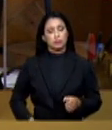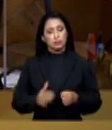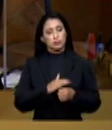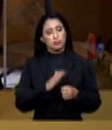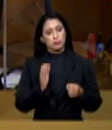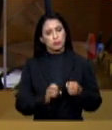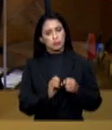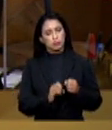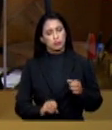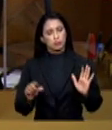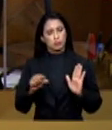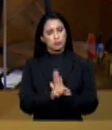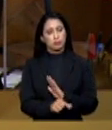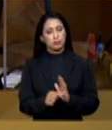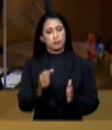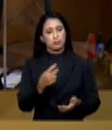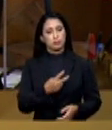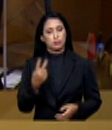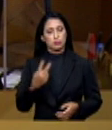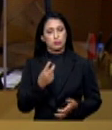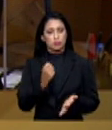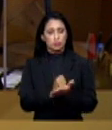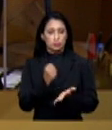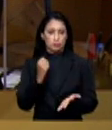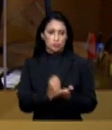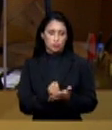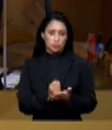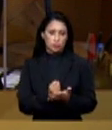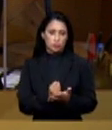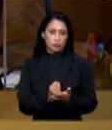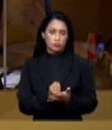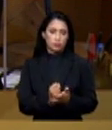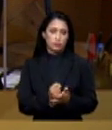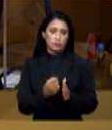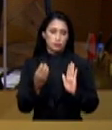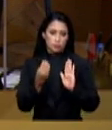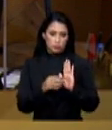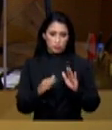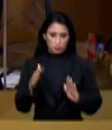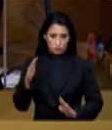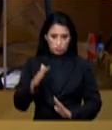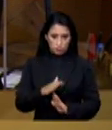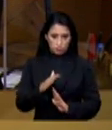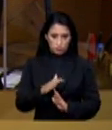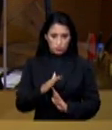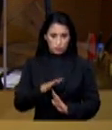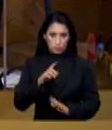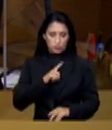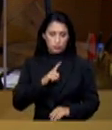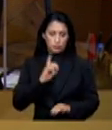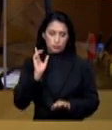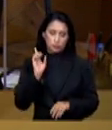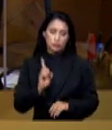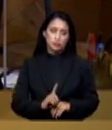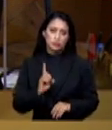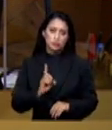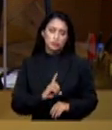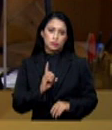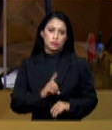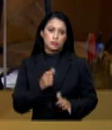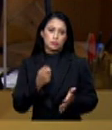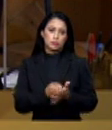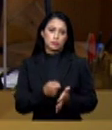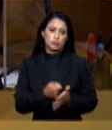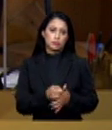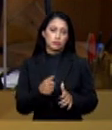para o segundo os contratos de subdelegação disporão sobre os limites da sub-rogação de direitos e obrigações